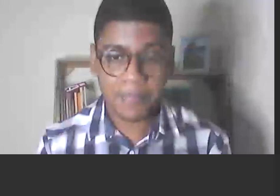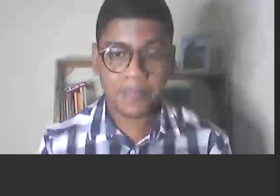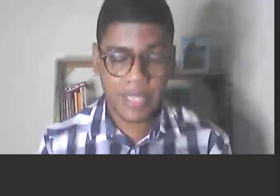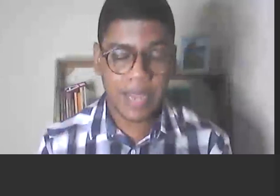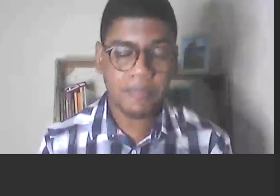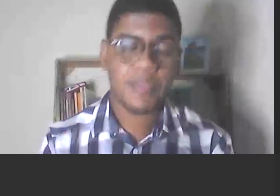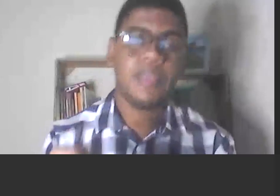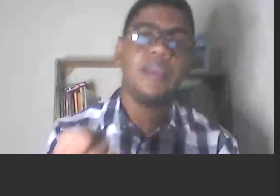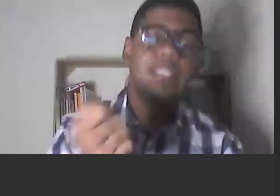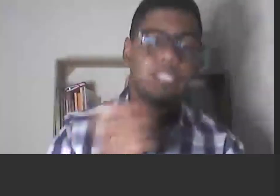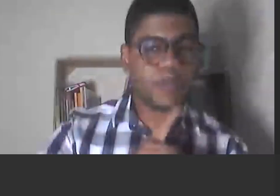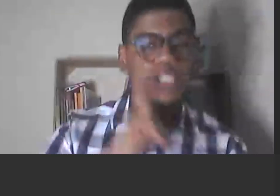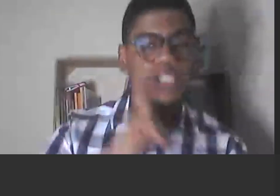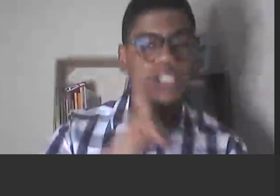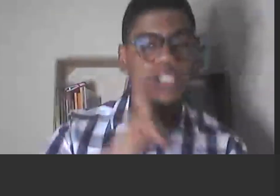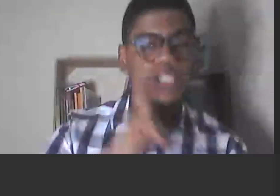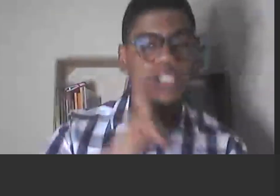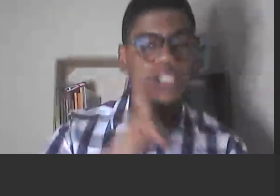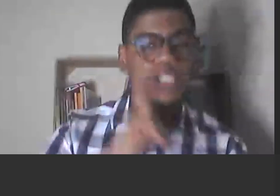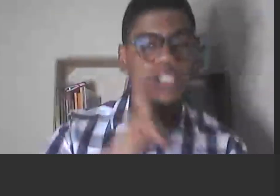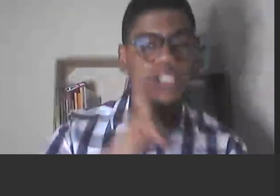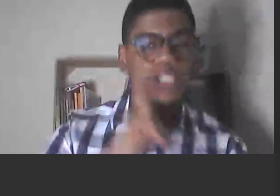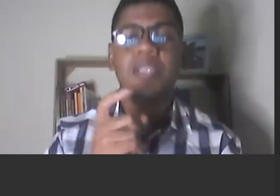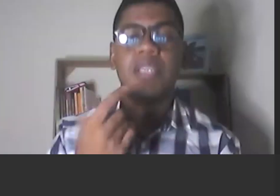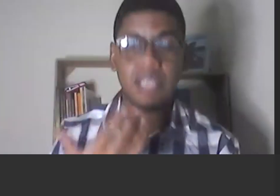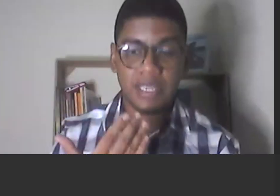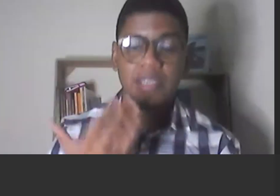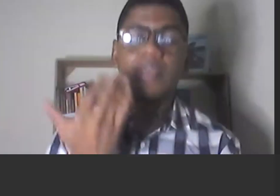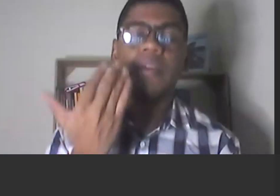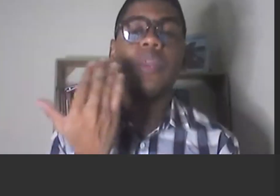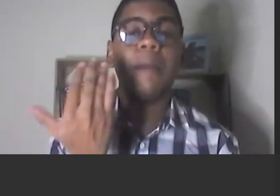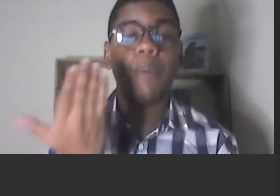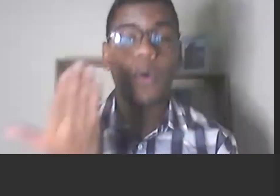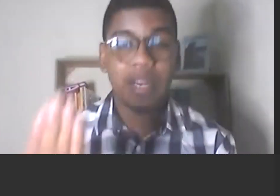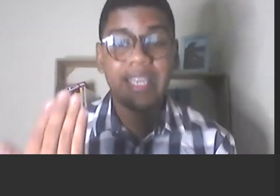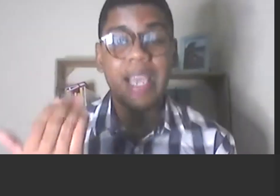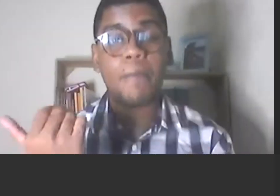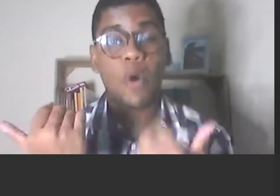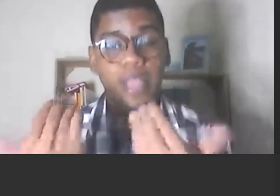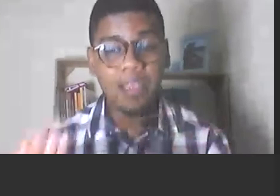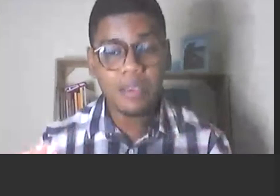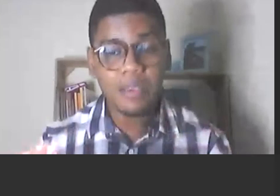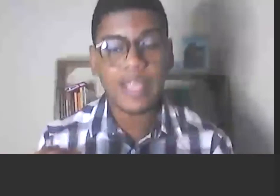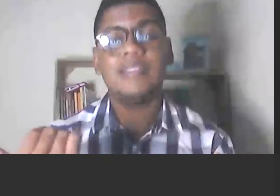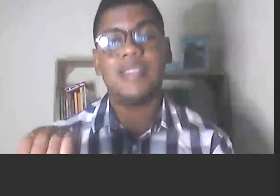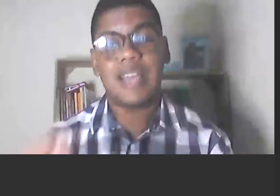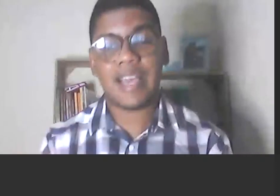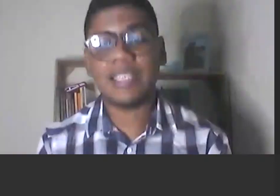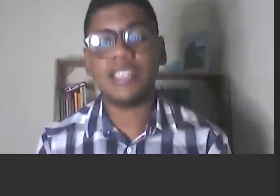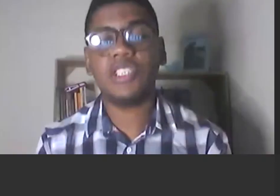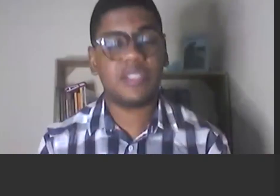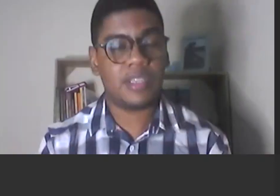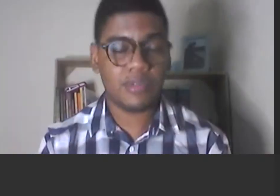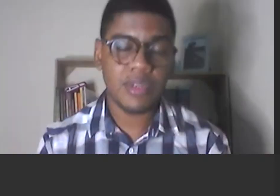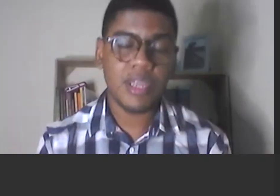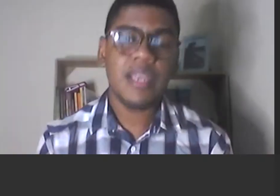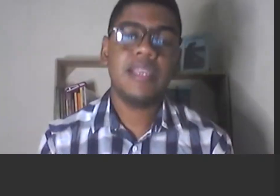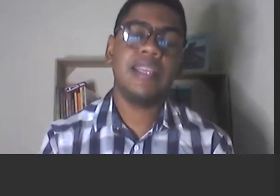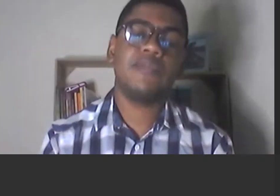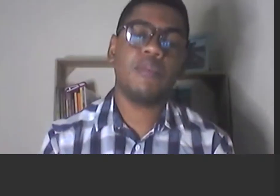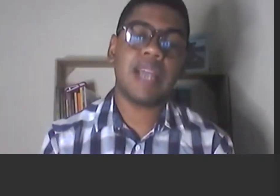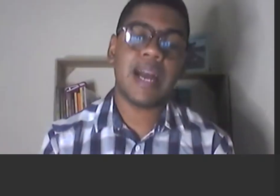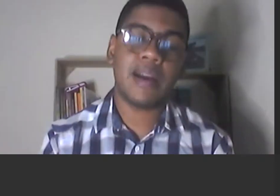sinalizar, tá? A gente pode ter uma expressão facial que colabore, que apoie esses sinais que a gente está